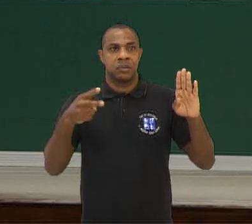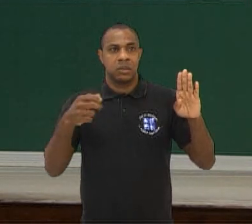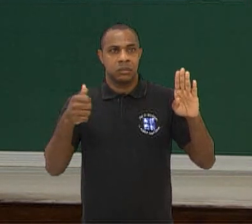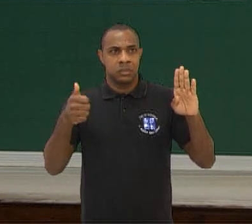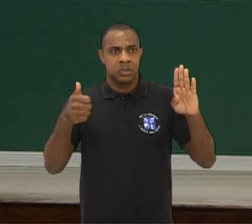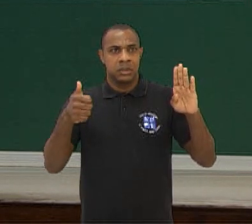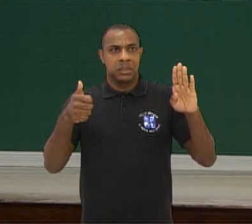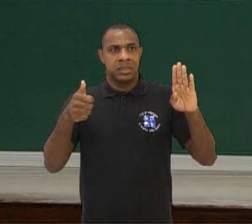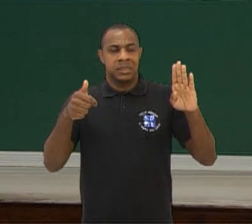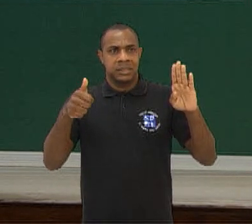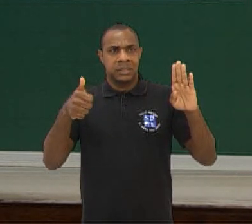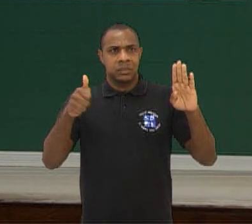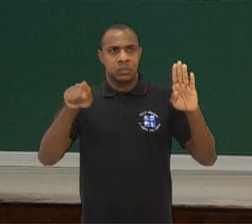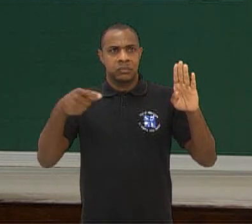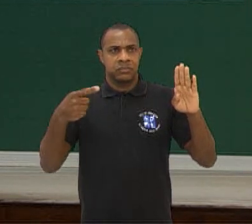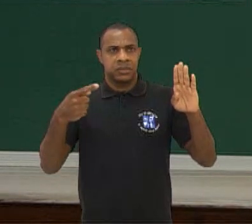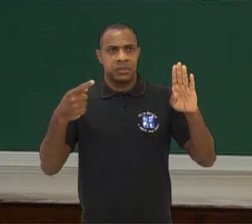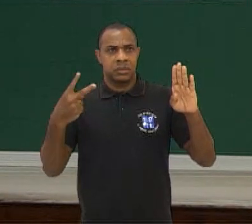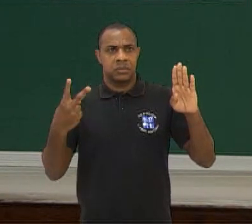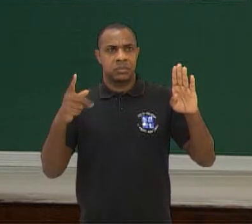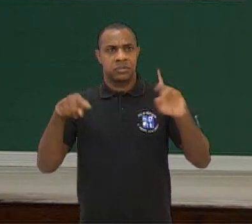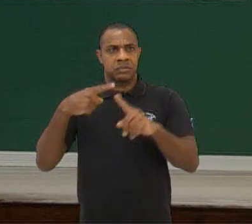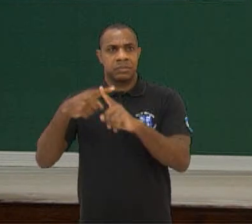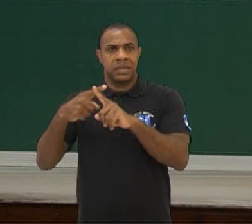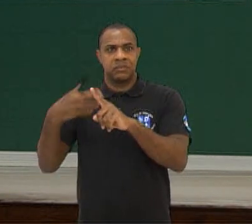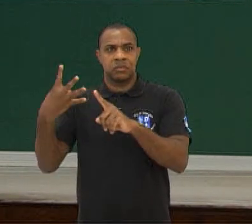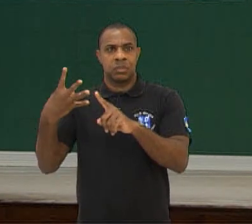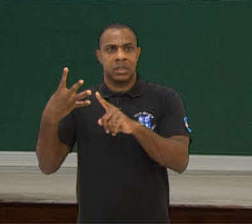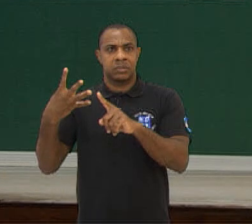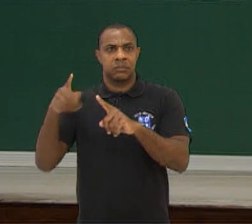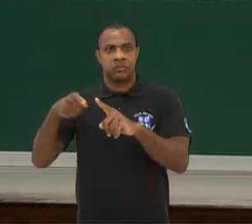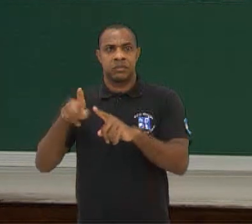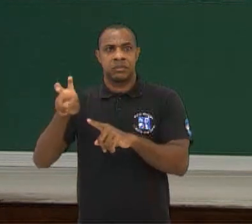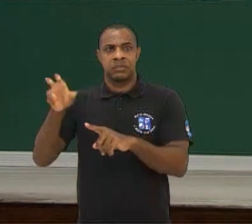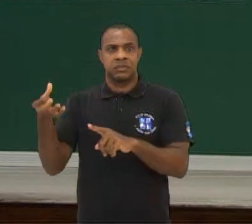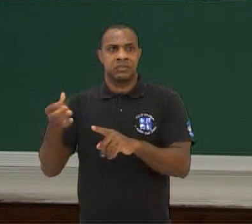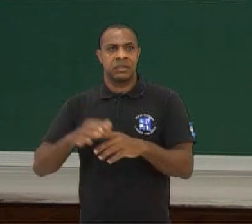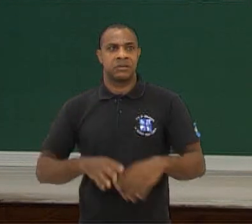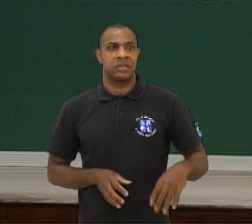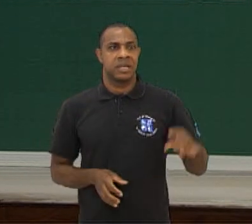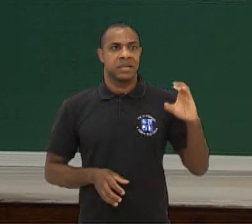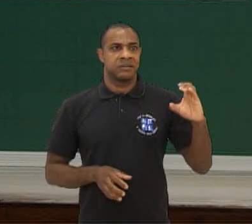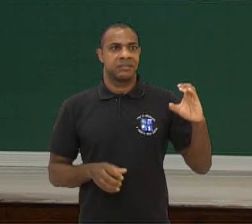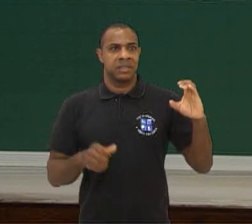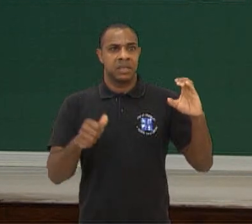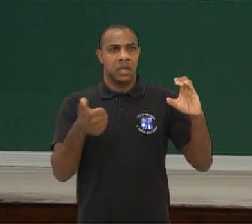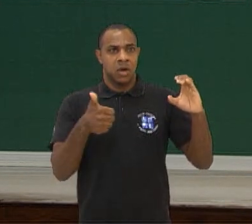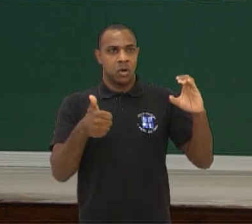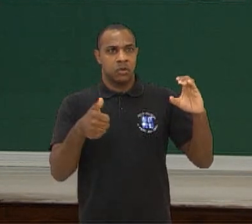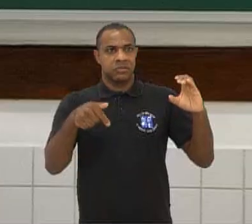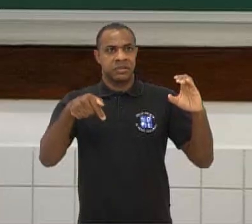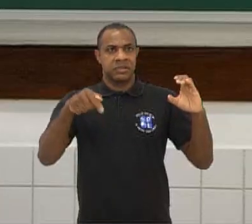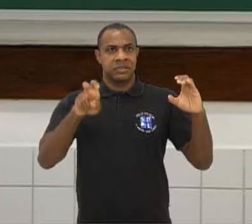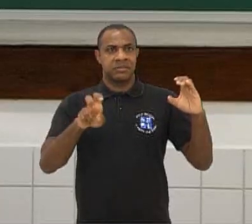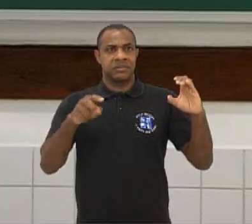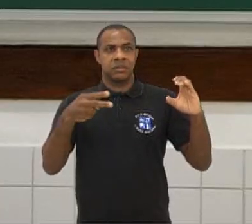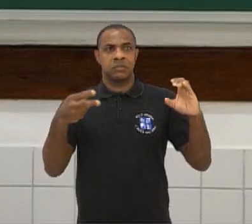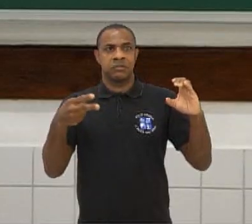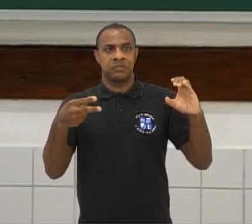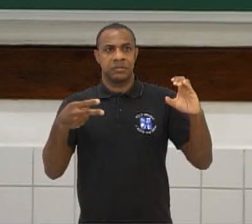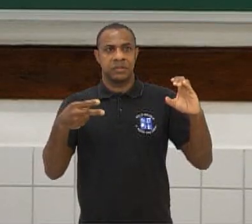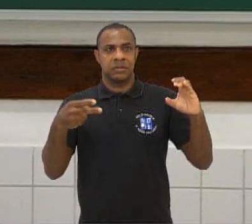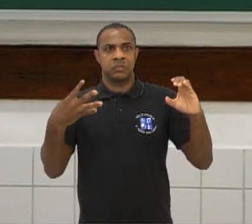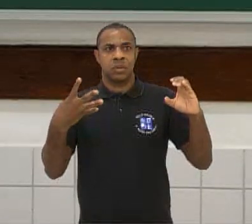4,55T mais 1,2, que é 1,20, né? Esse 1,2 é R$ 1,20. E daí? Esse aqui é bem fácil,